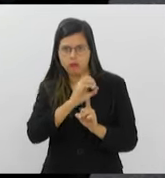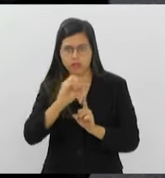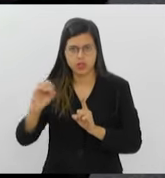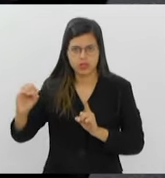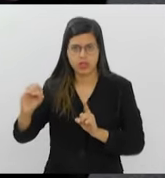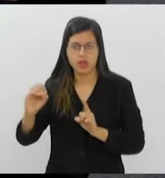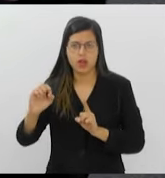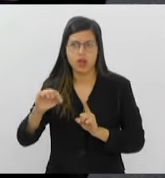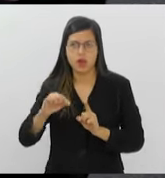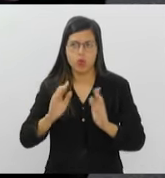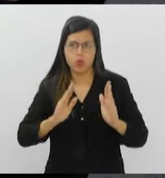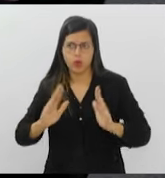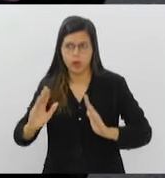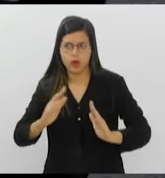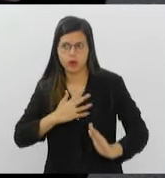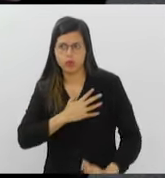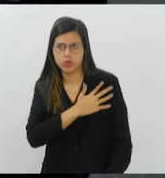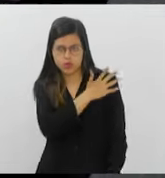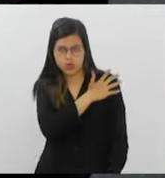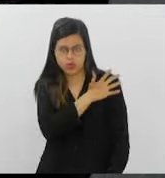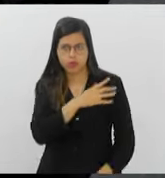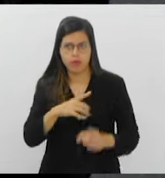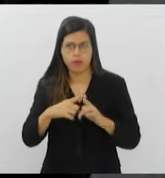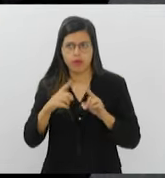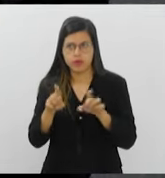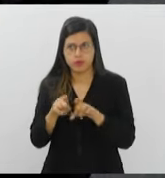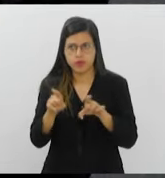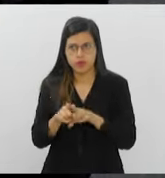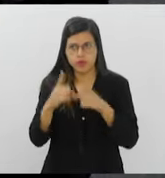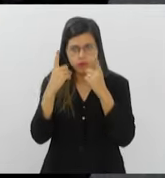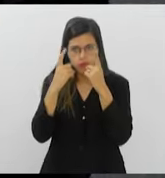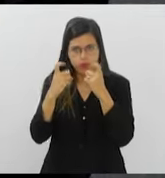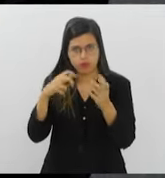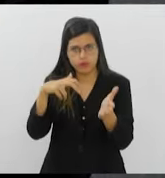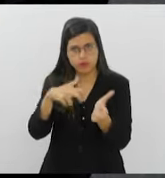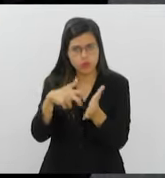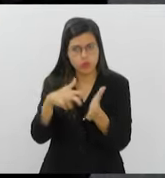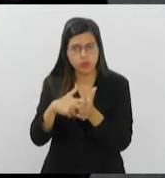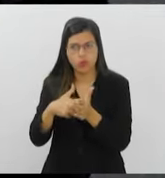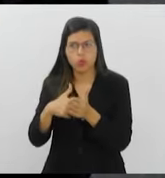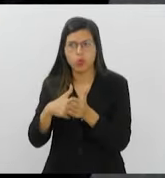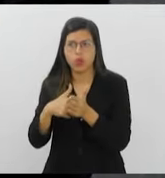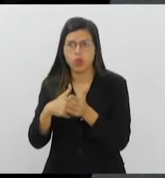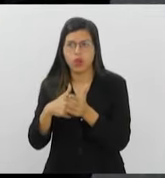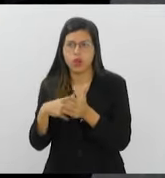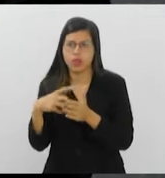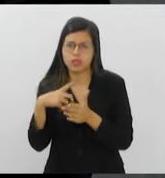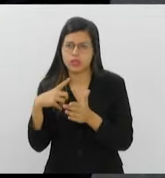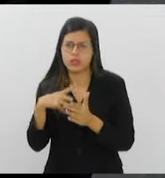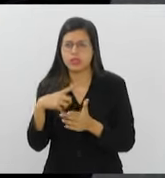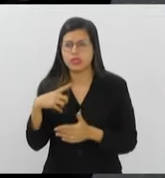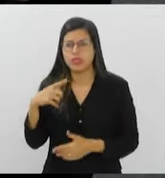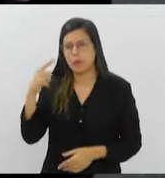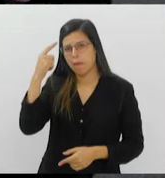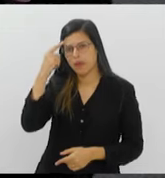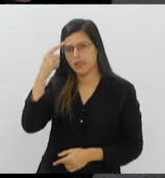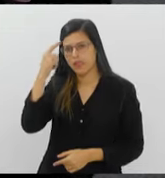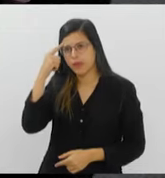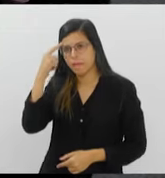no período ditatorial, mas violências e torturas que perseguem numa lógica militarizante e